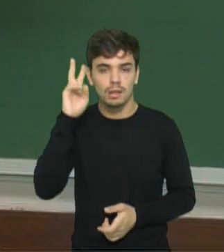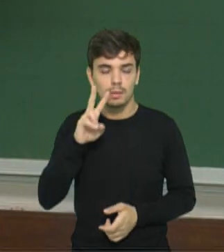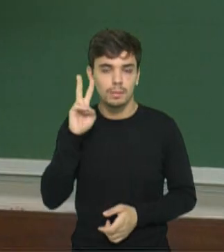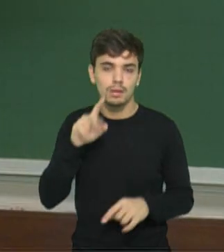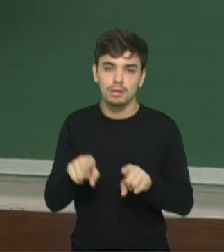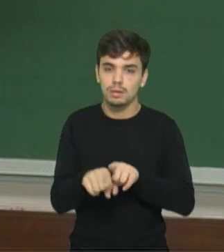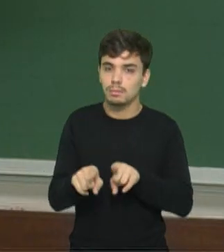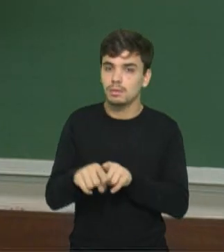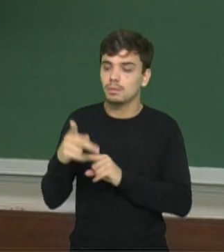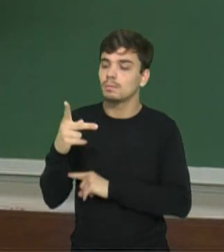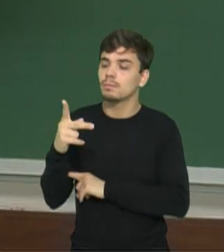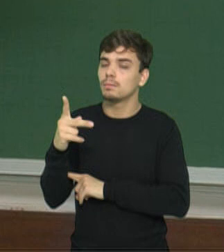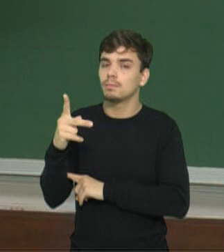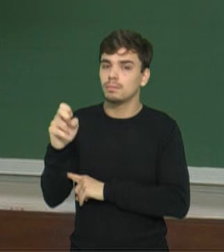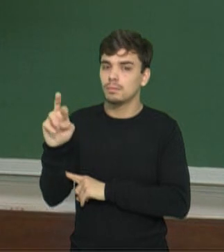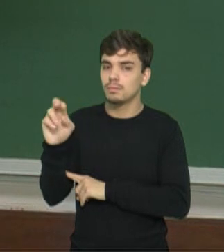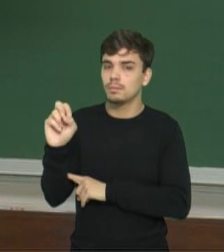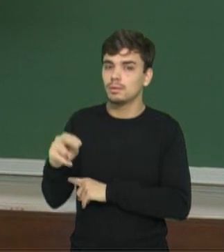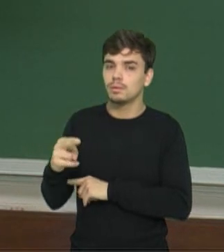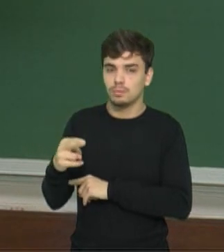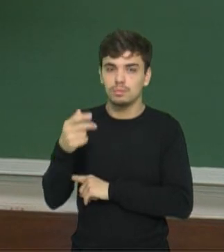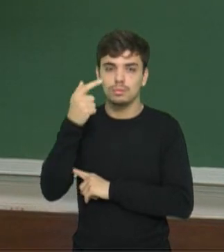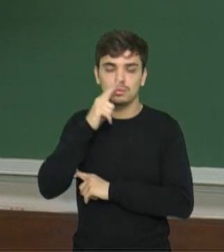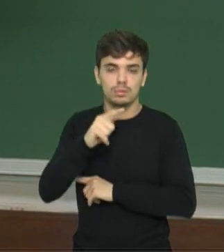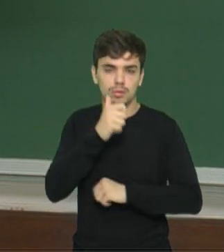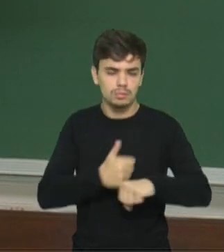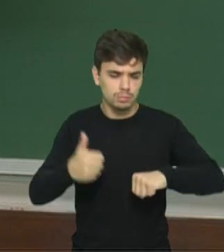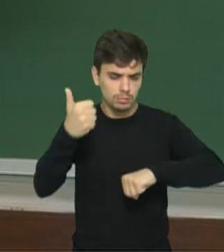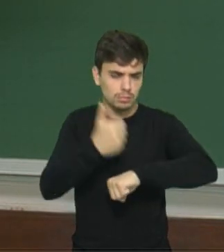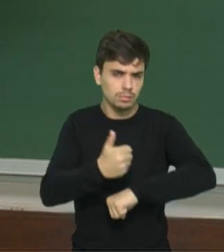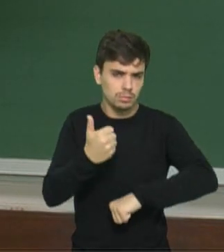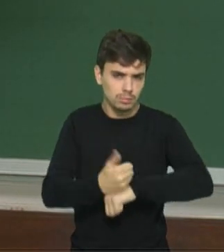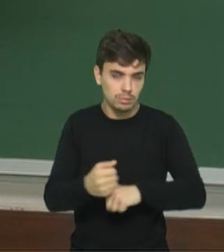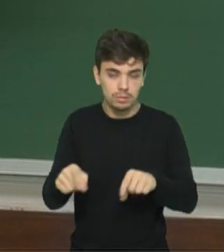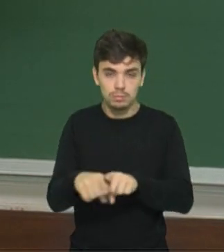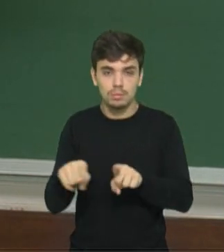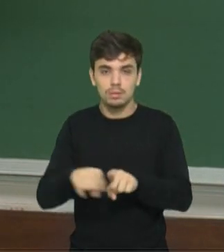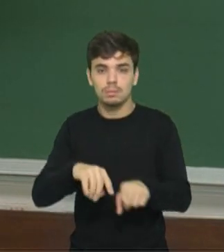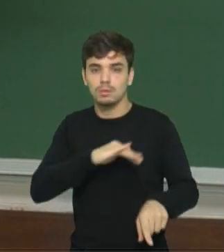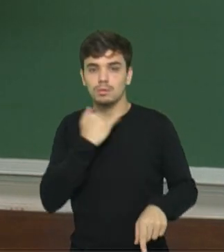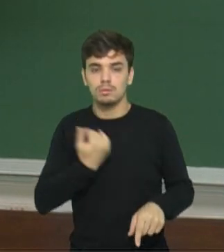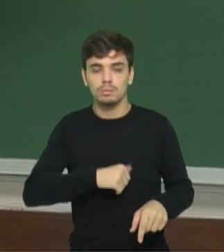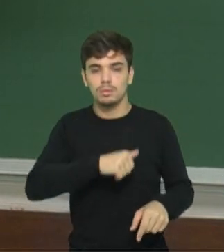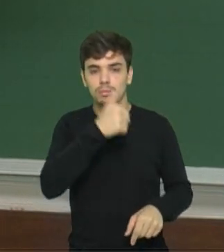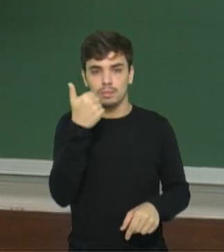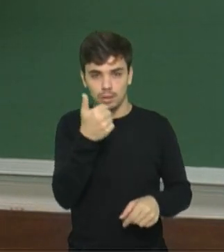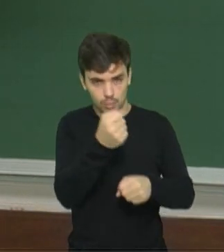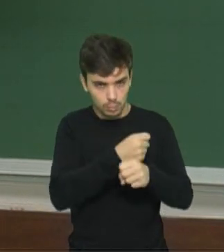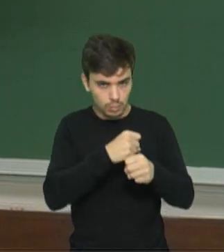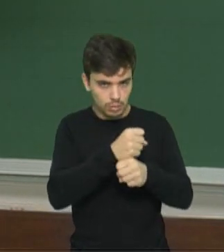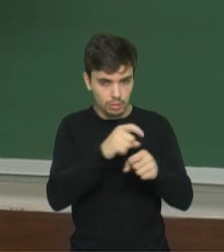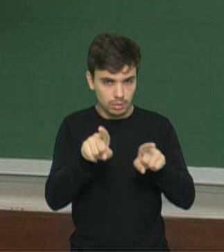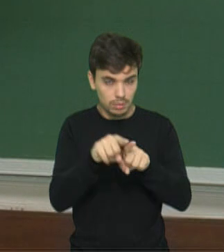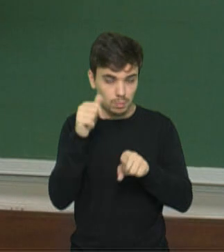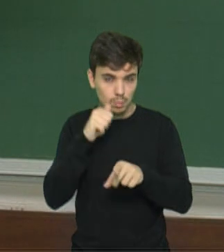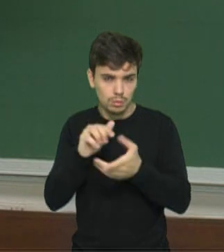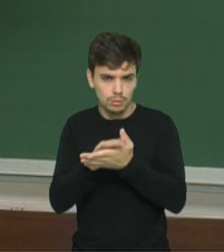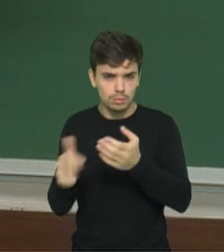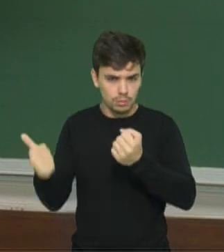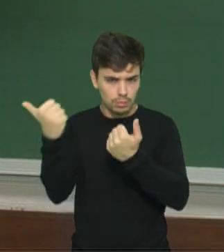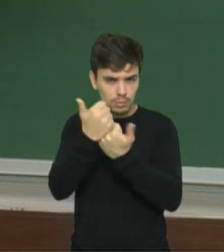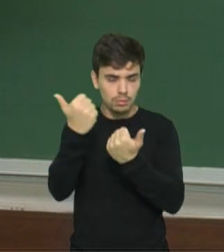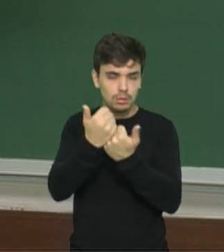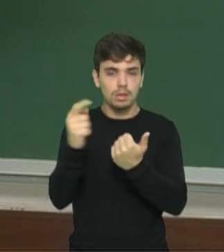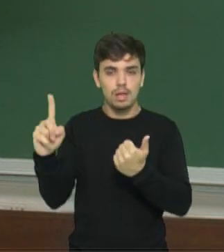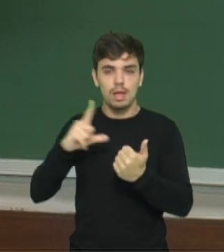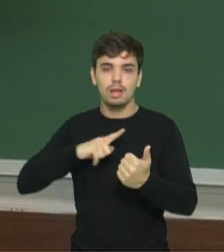Perón ganha as eleições, assume a presidência, falece no seu primeiro ano de governo, a Isabelita assume e é ela que vai sofrer o